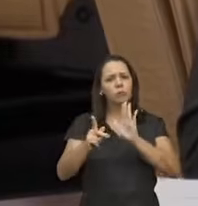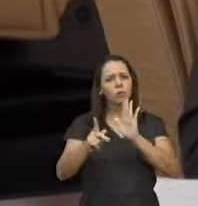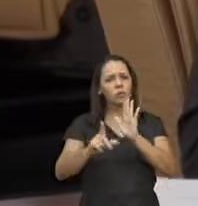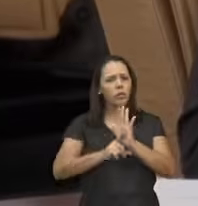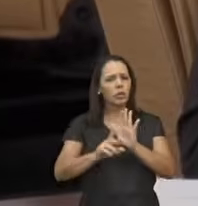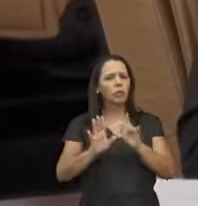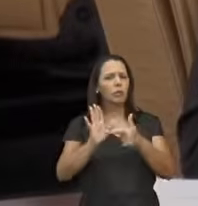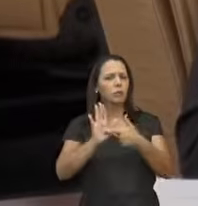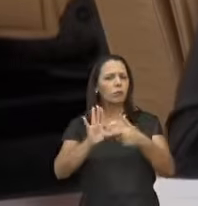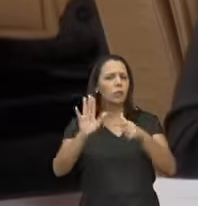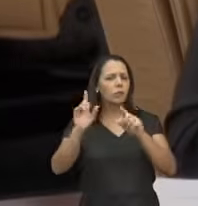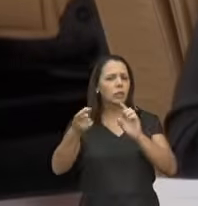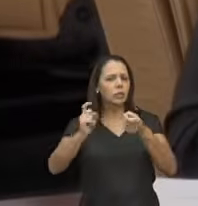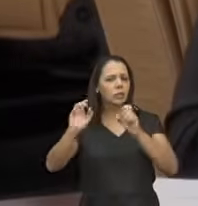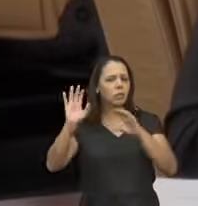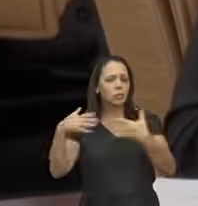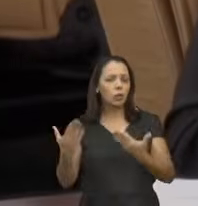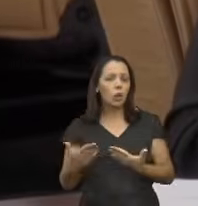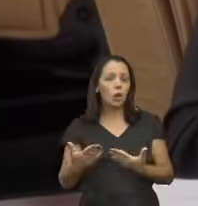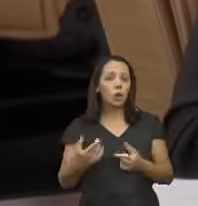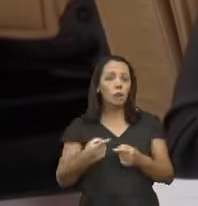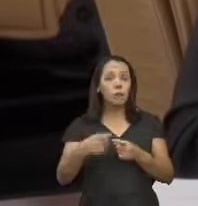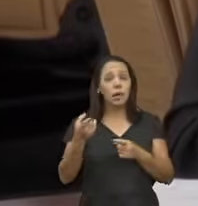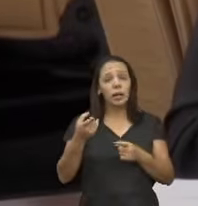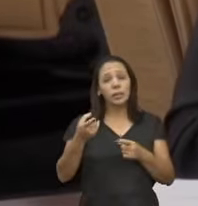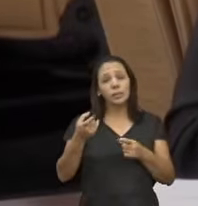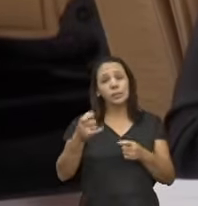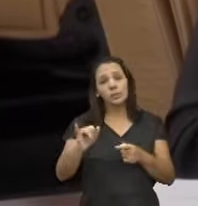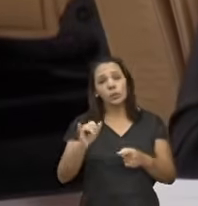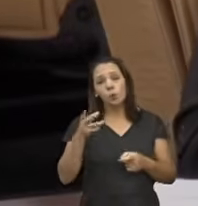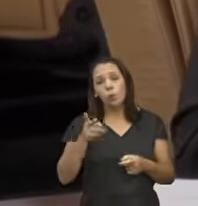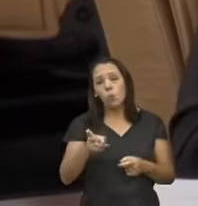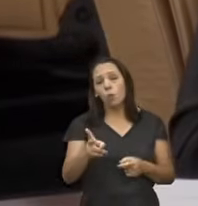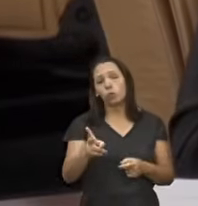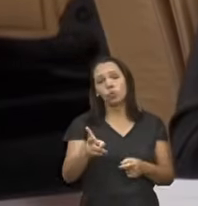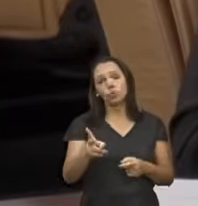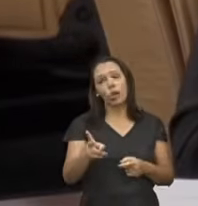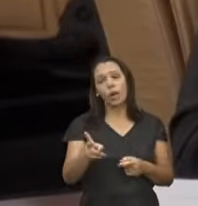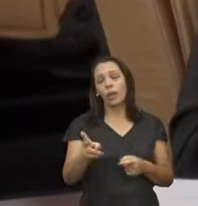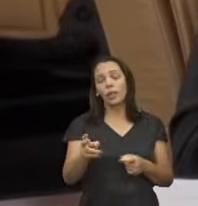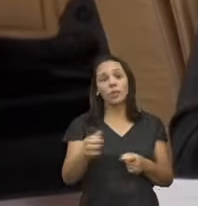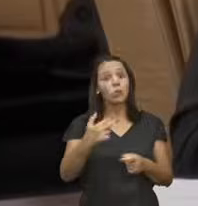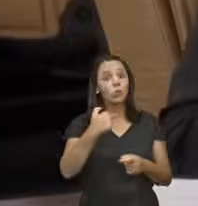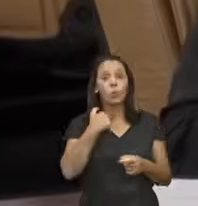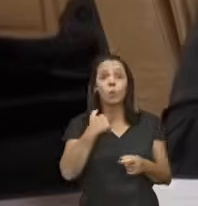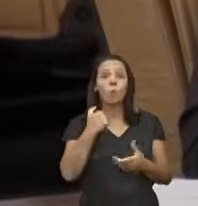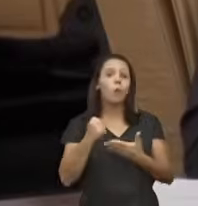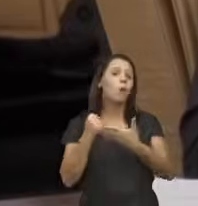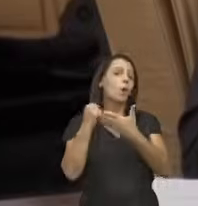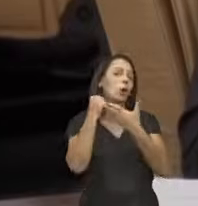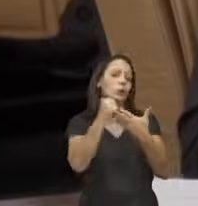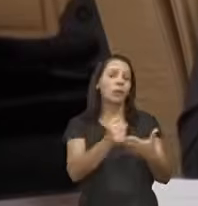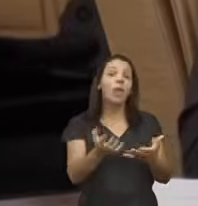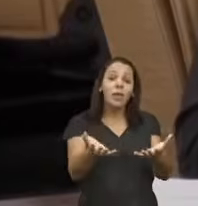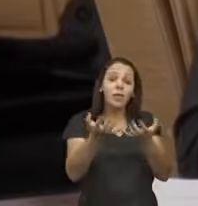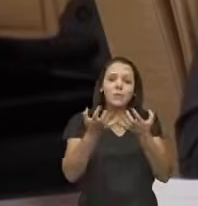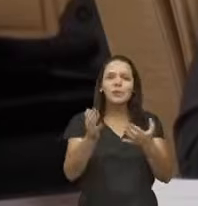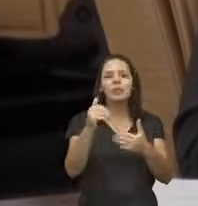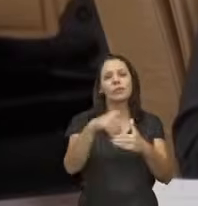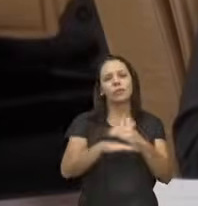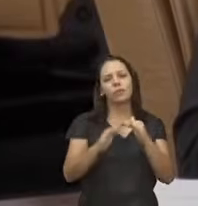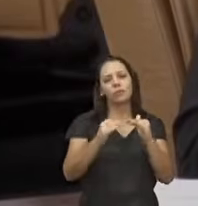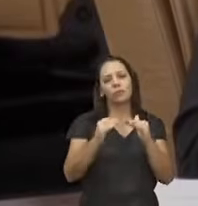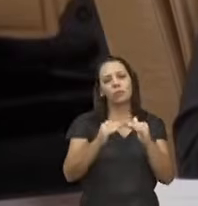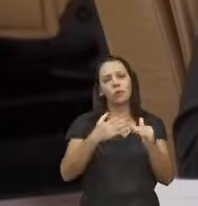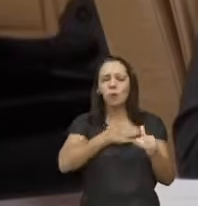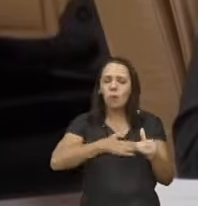mas enquanto se mantém essa estrutura que a gente tem aqui, eu não posso votar a favor, E eu gostaria de votar a favor, eu gosto de participar